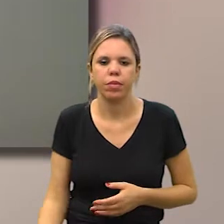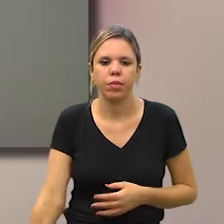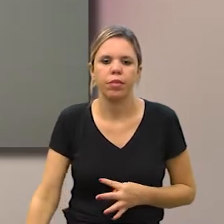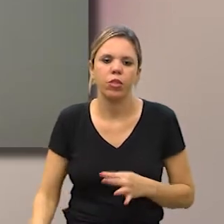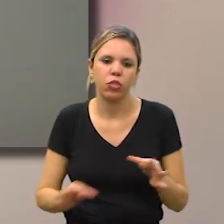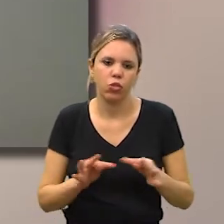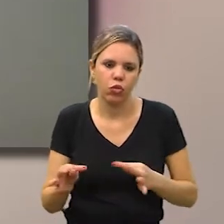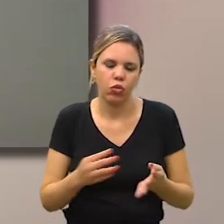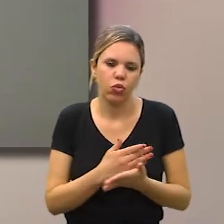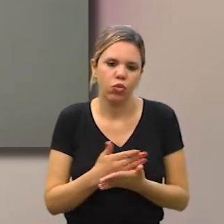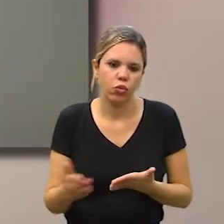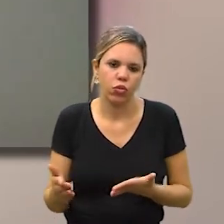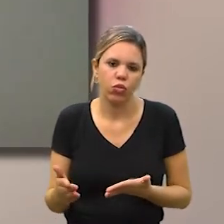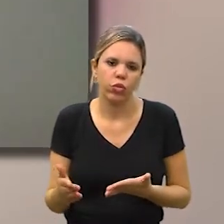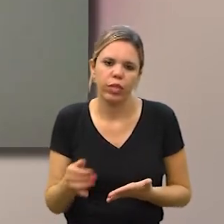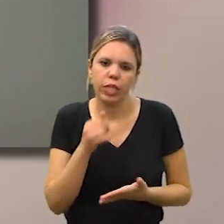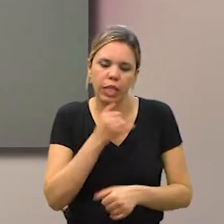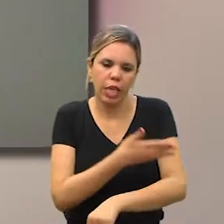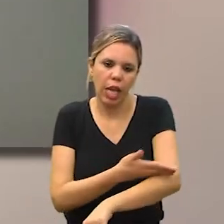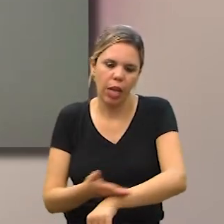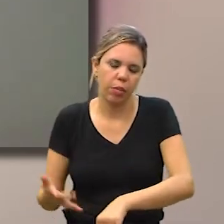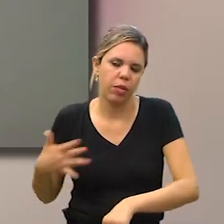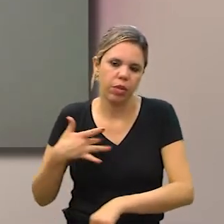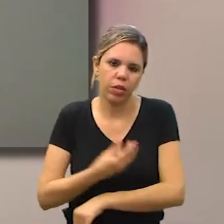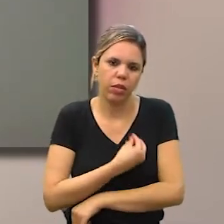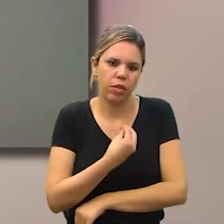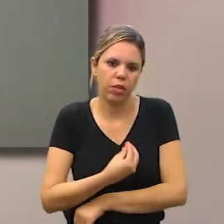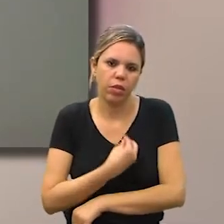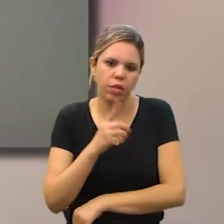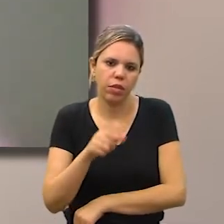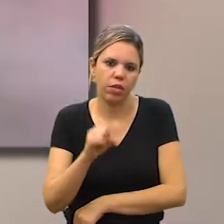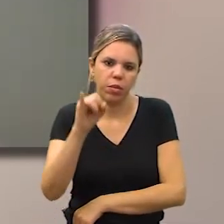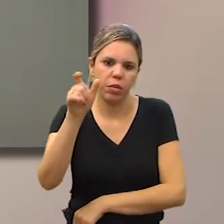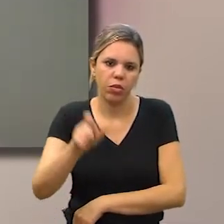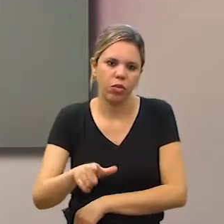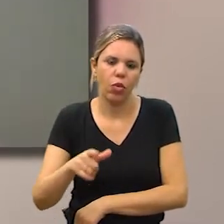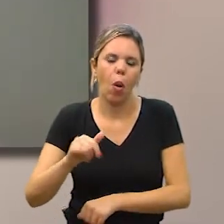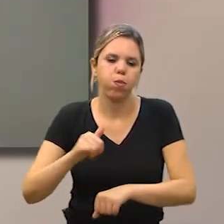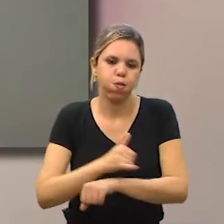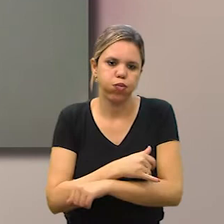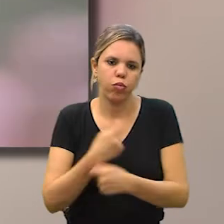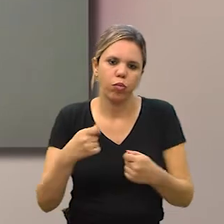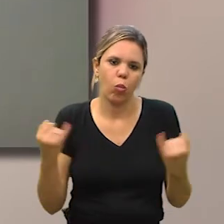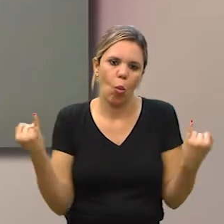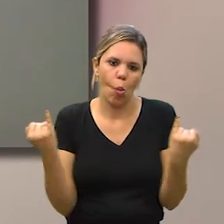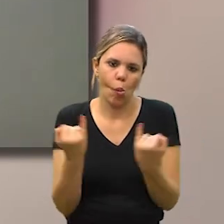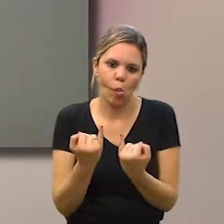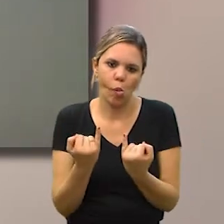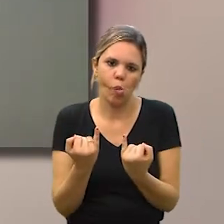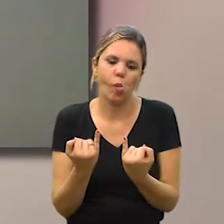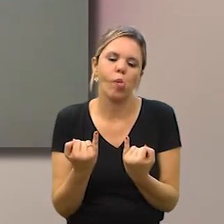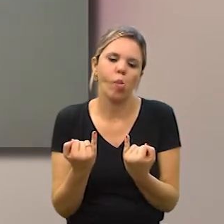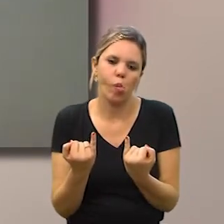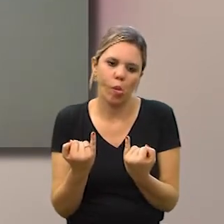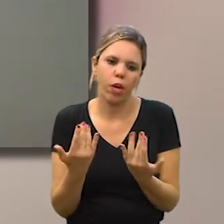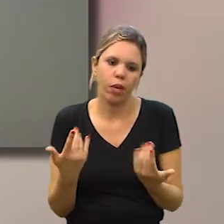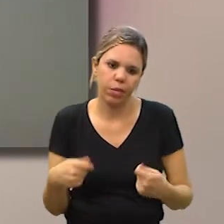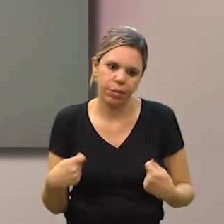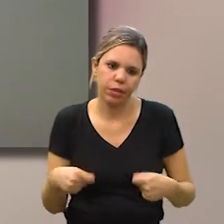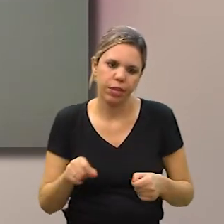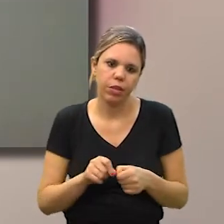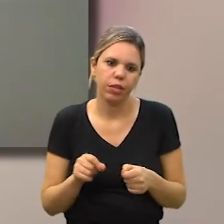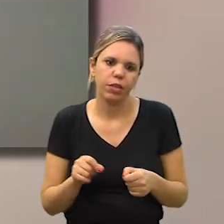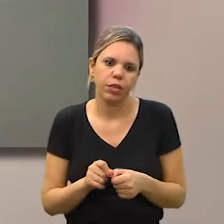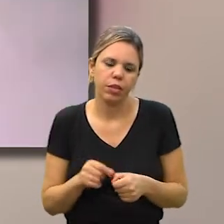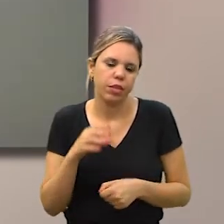é um tratamento começa com adoção de hábitos saudáveis de vida então se a pessoa foram obesa tem que diminuir o peso Latino